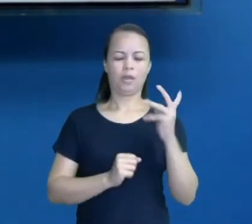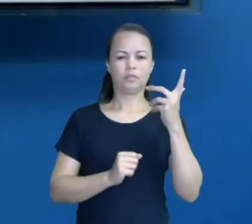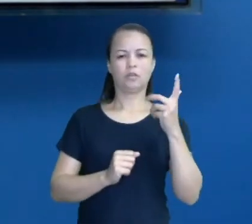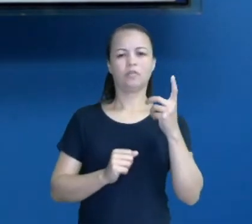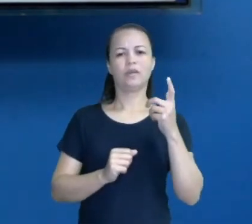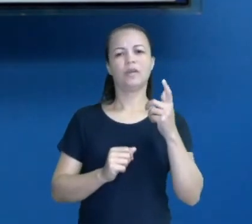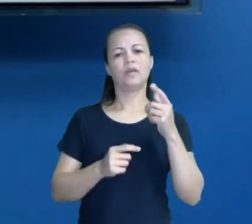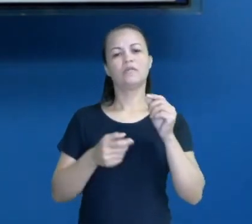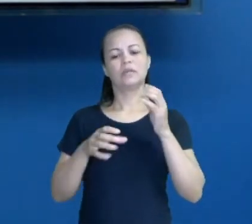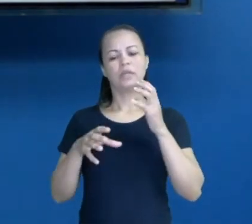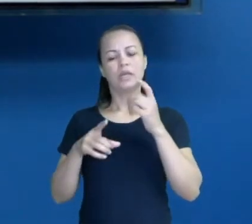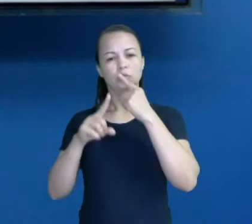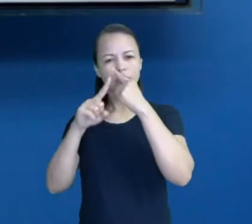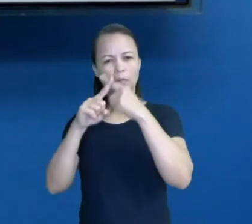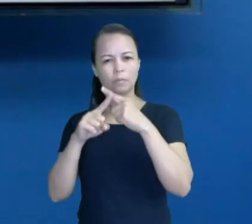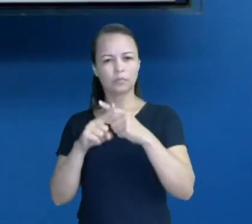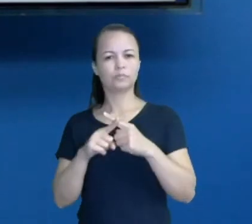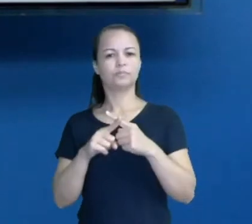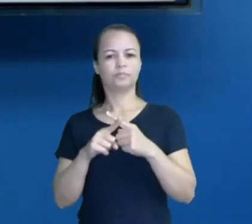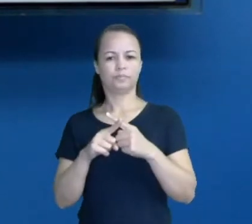nossa multiplicação.